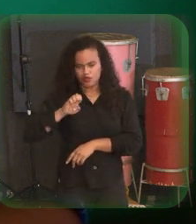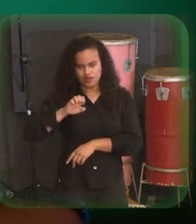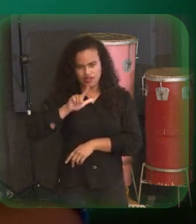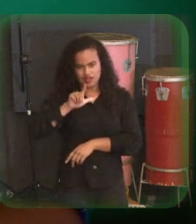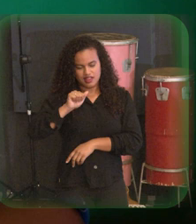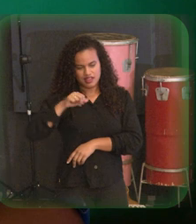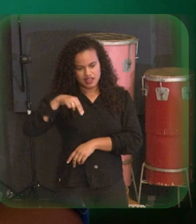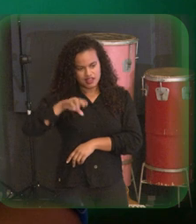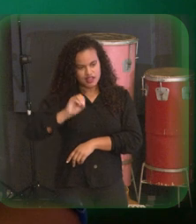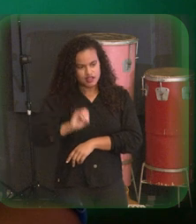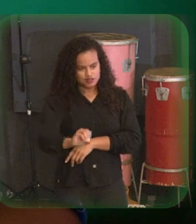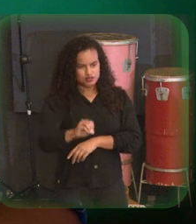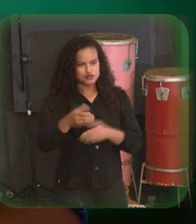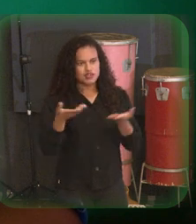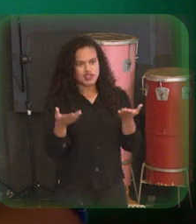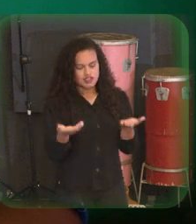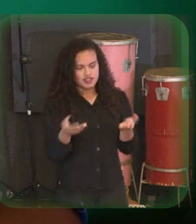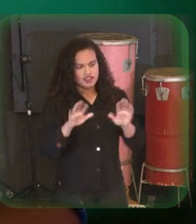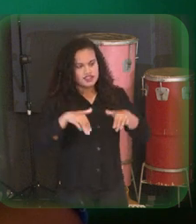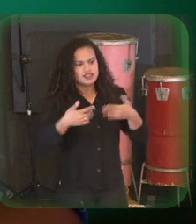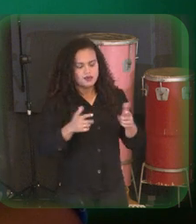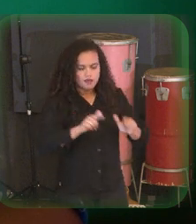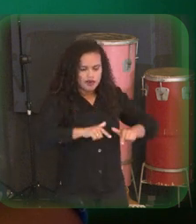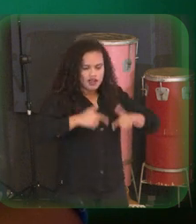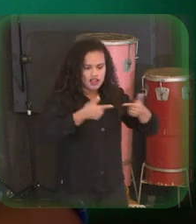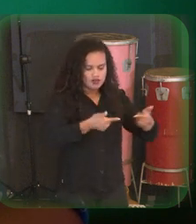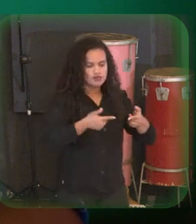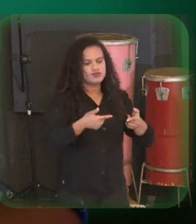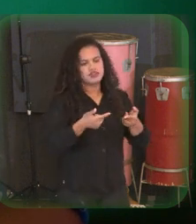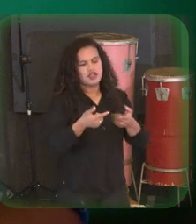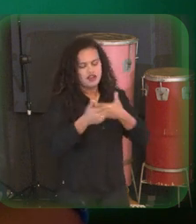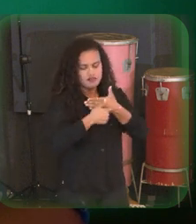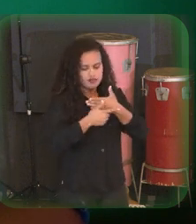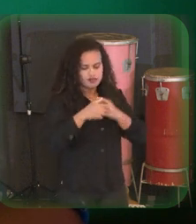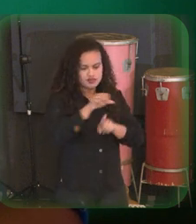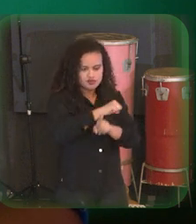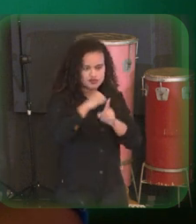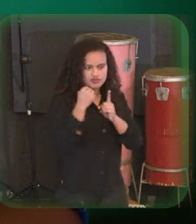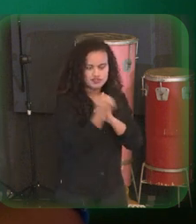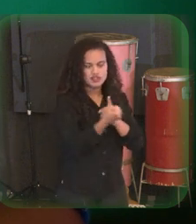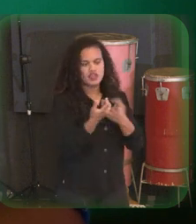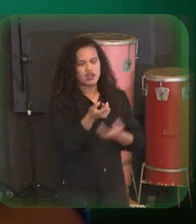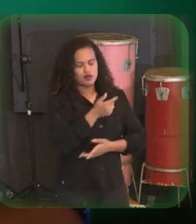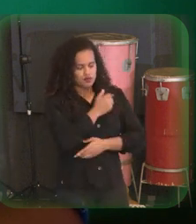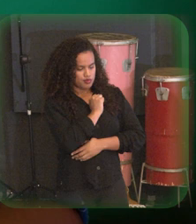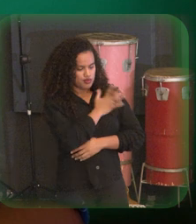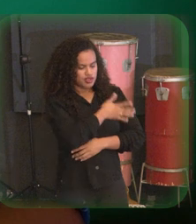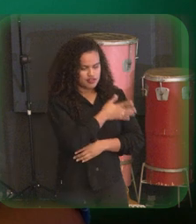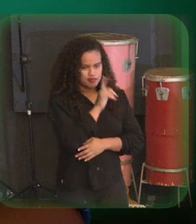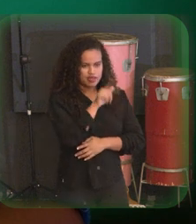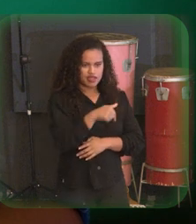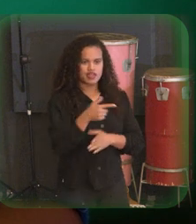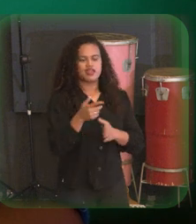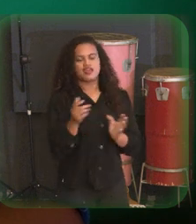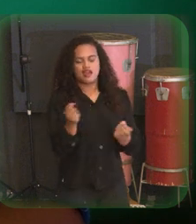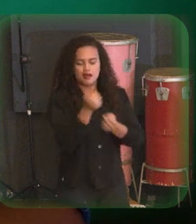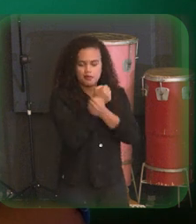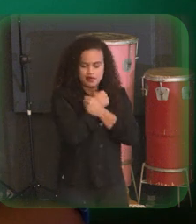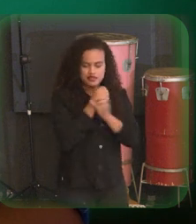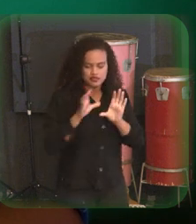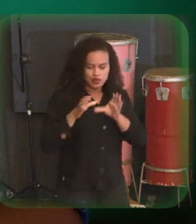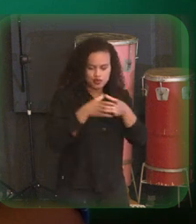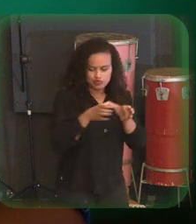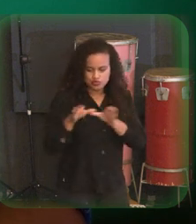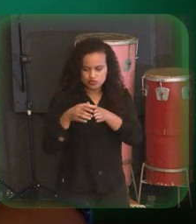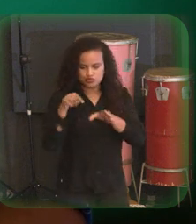A gente acha que essa é a nossa função social. A função social do IFPE é essa. É abraçar esses grupos que historicamente